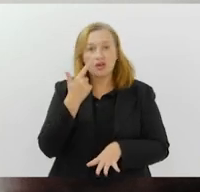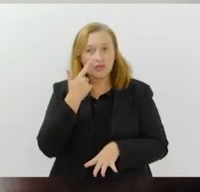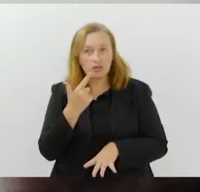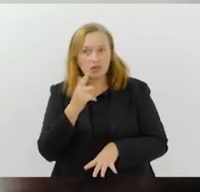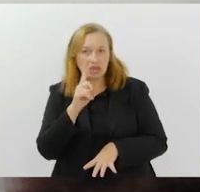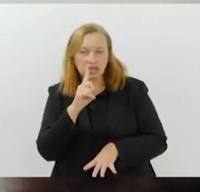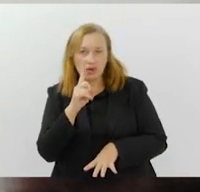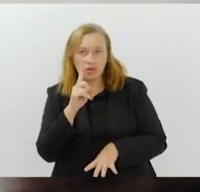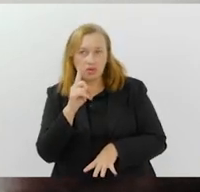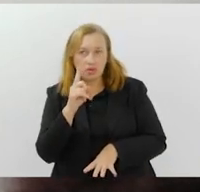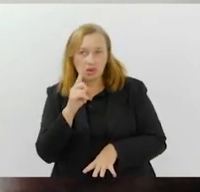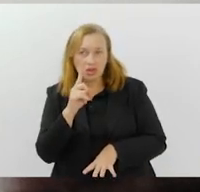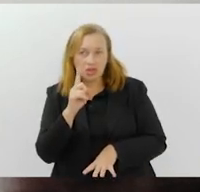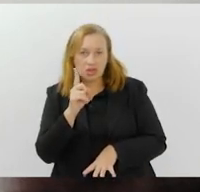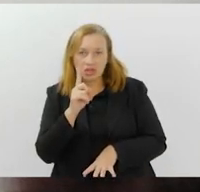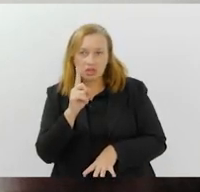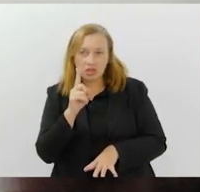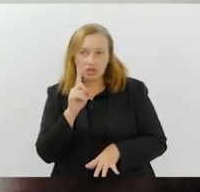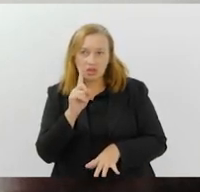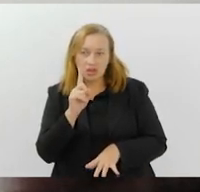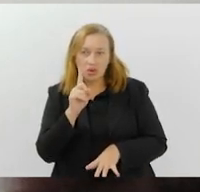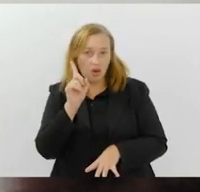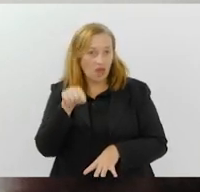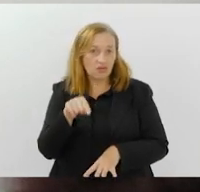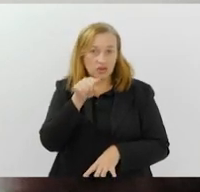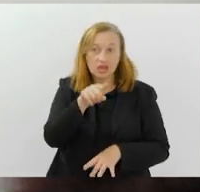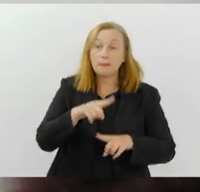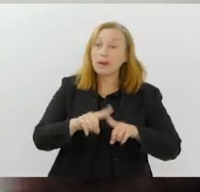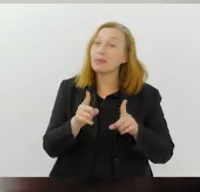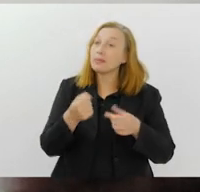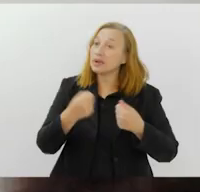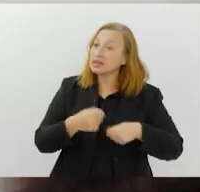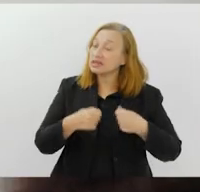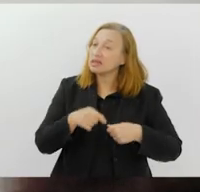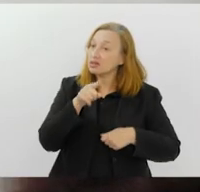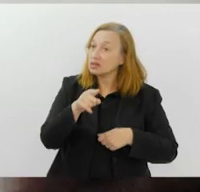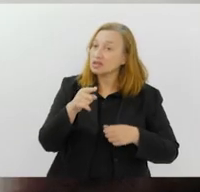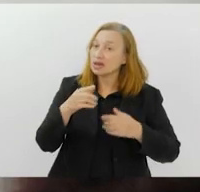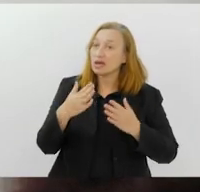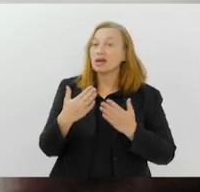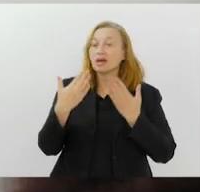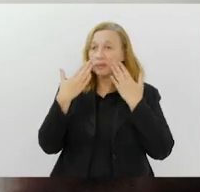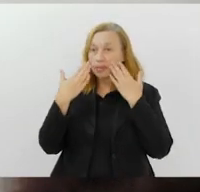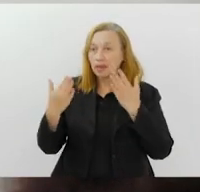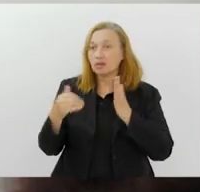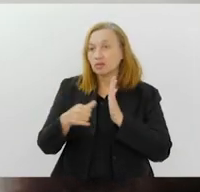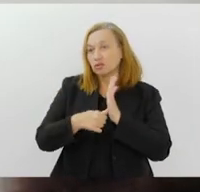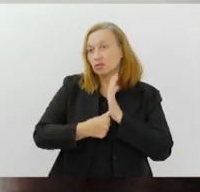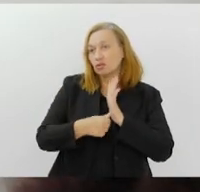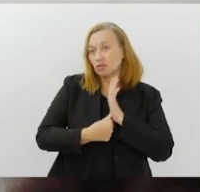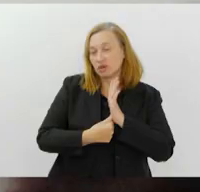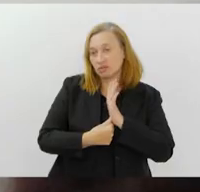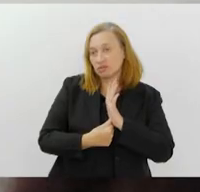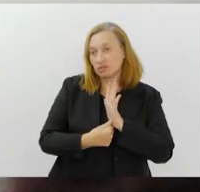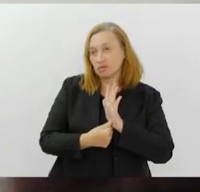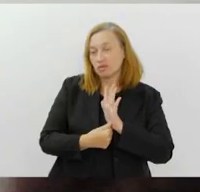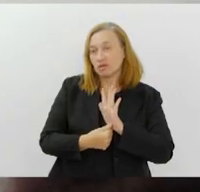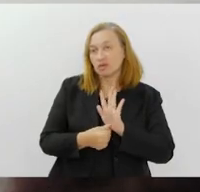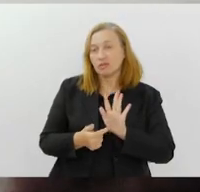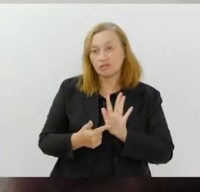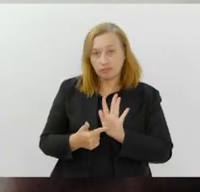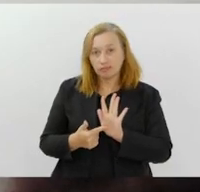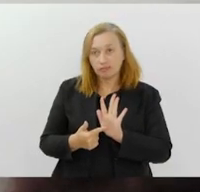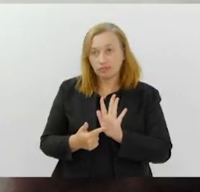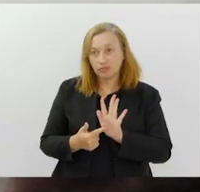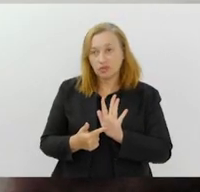é você mas vamos precisar que você apresente um documento de identificação Isso é uma